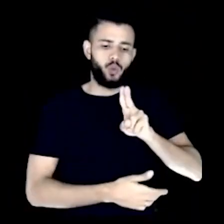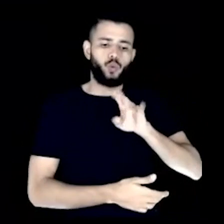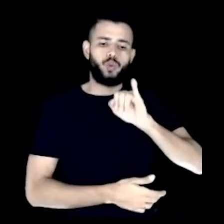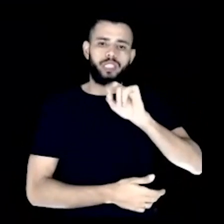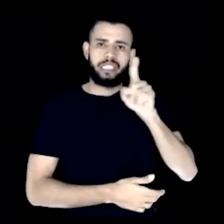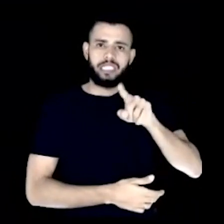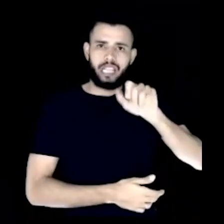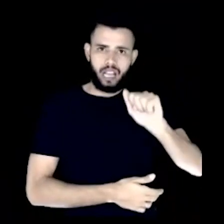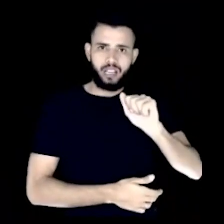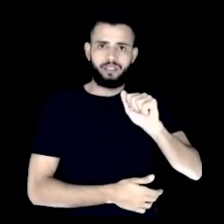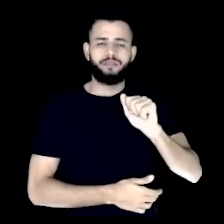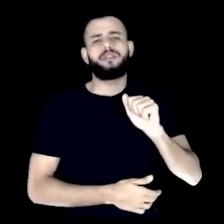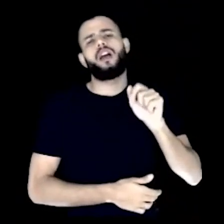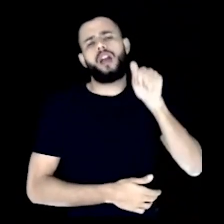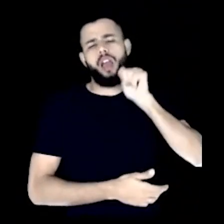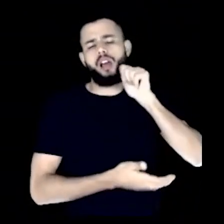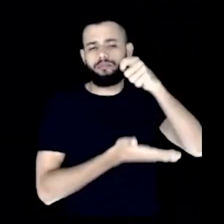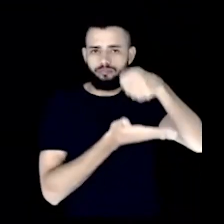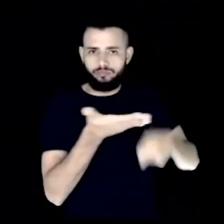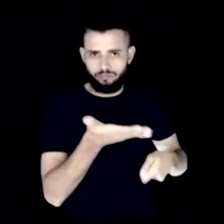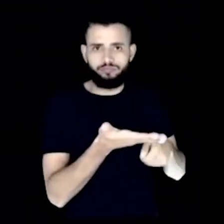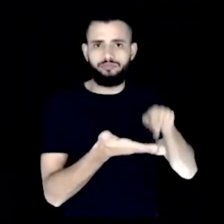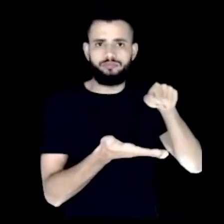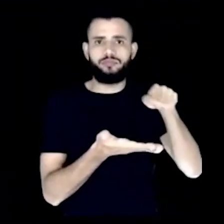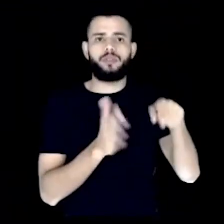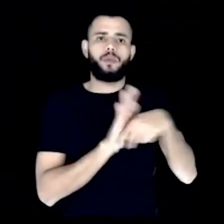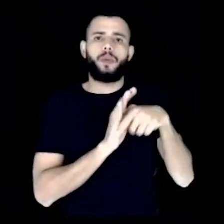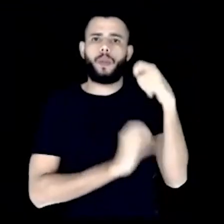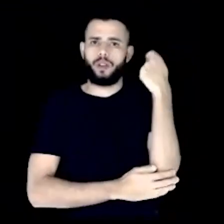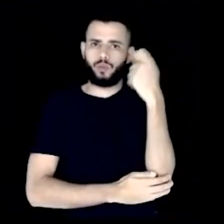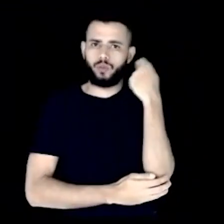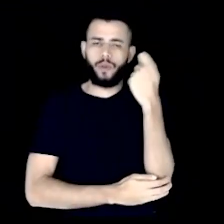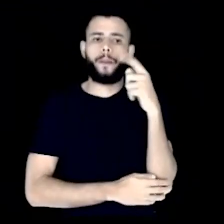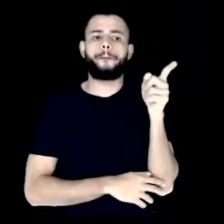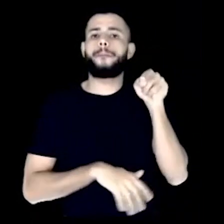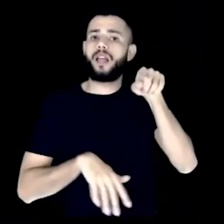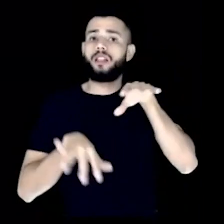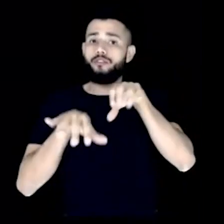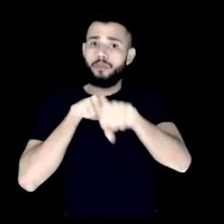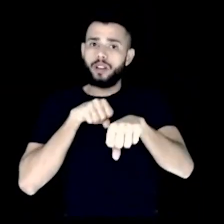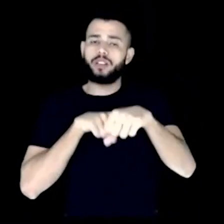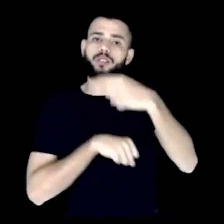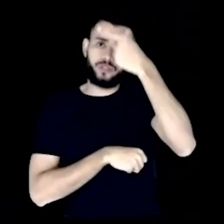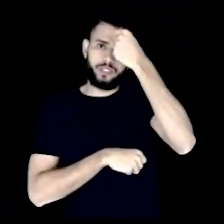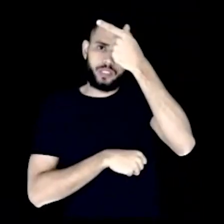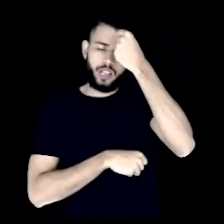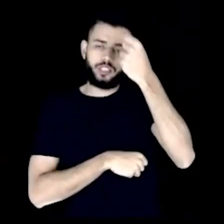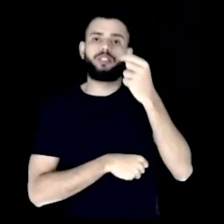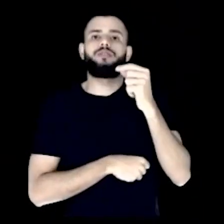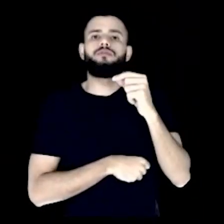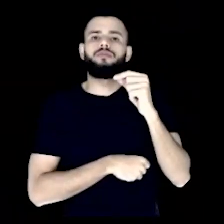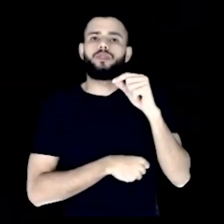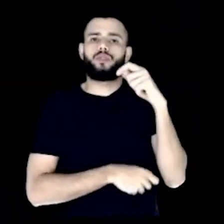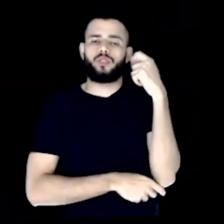Nós temos a Luísa Geisler, que é escritora, obviamente, ela é do Rio Grande do Sul, ela é formada pela